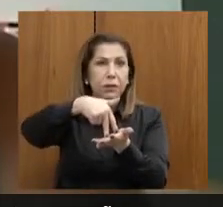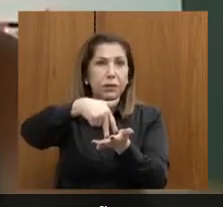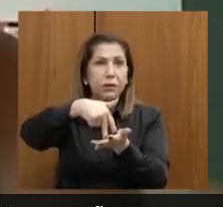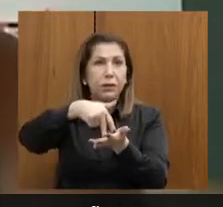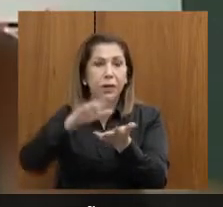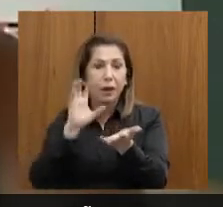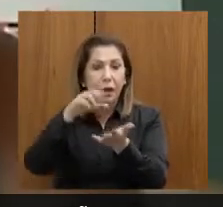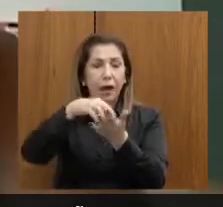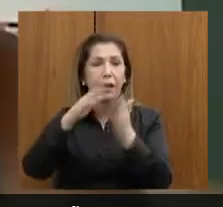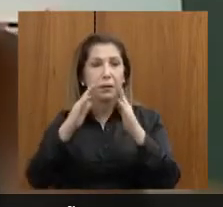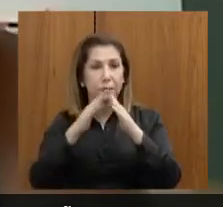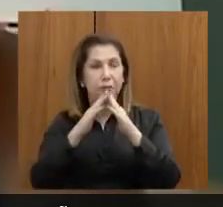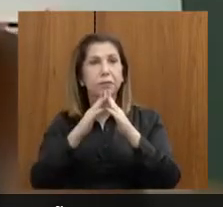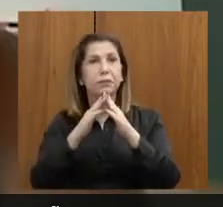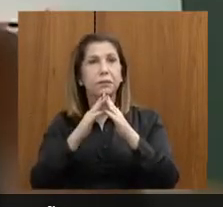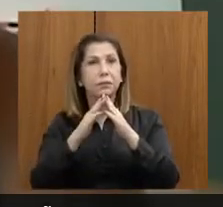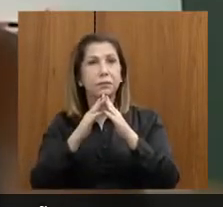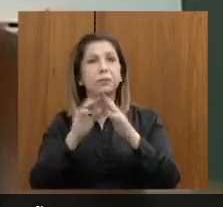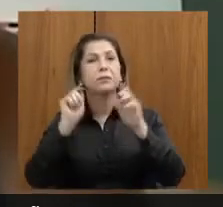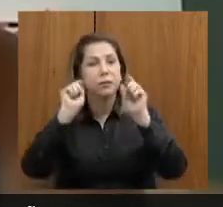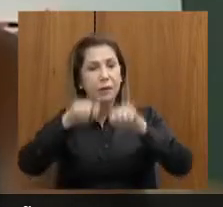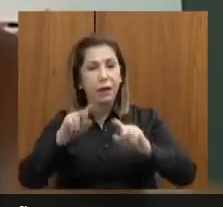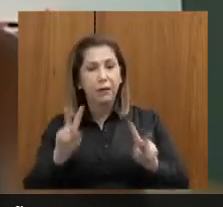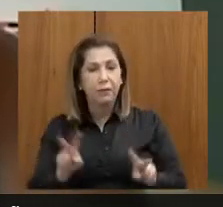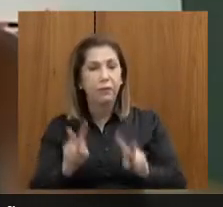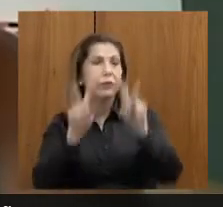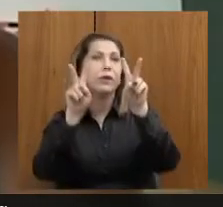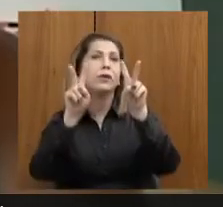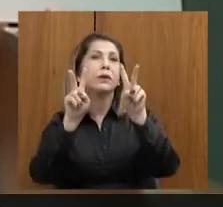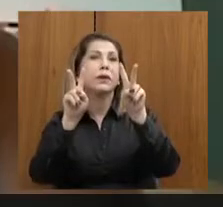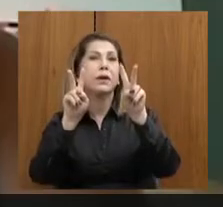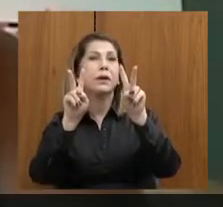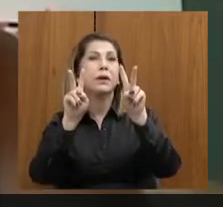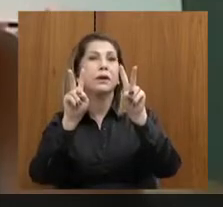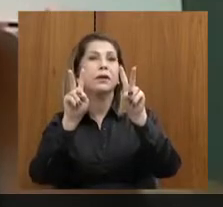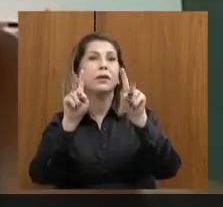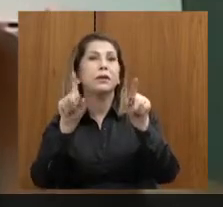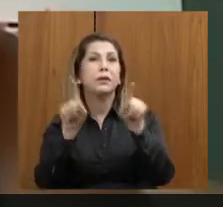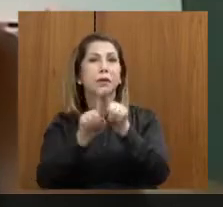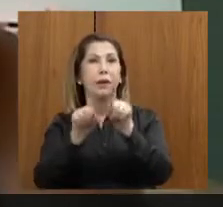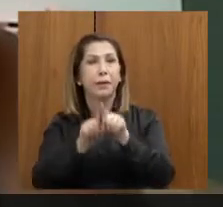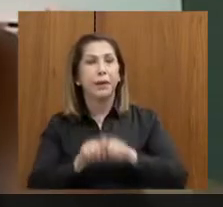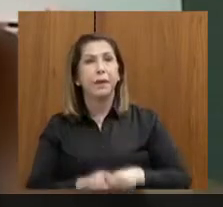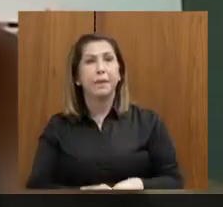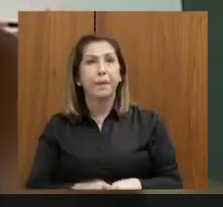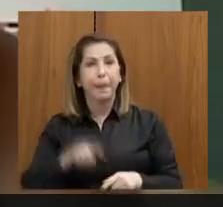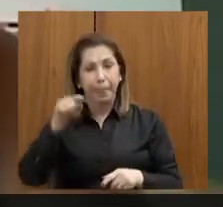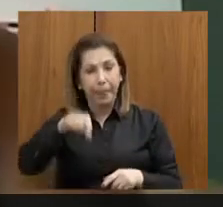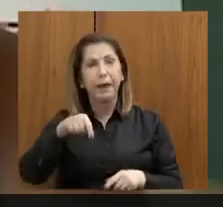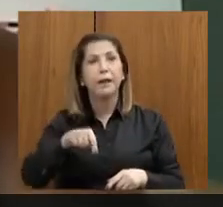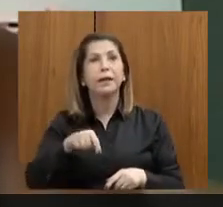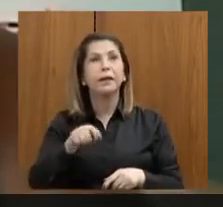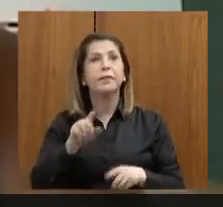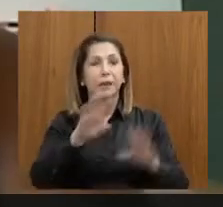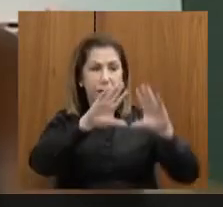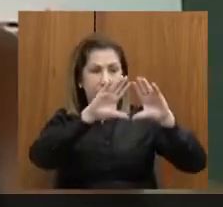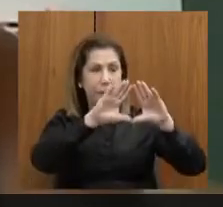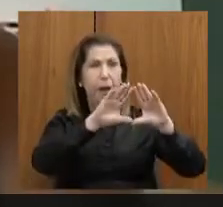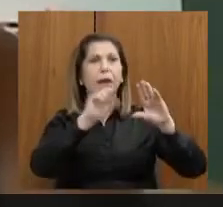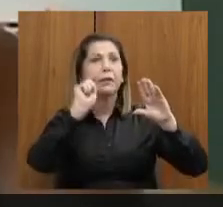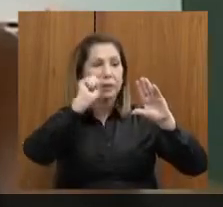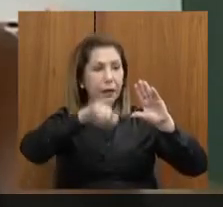precisa ser considerada você pode ser inclusive aumentado em guarda por esta casa e também